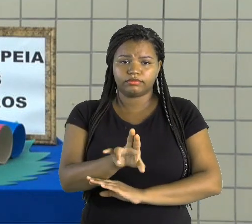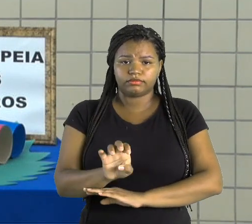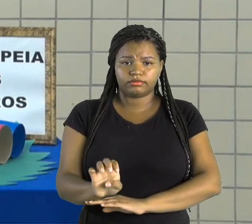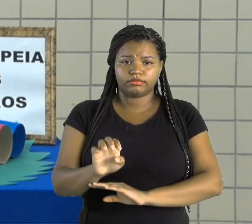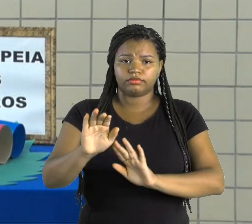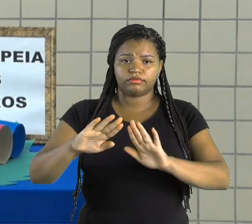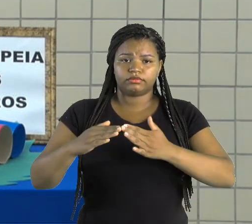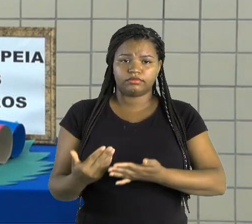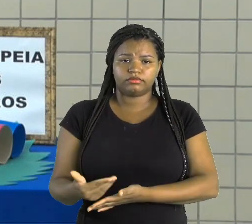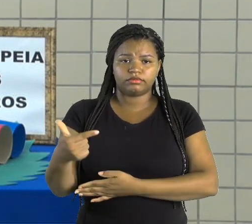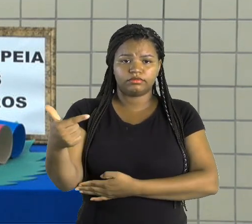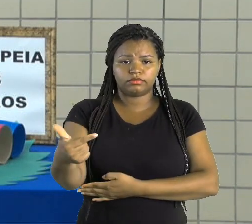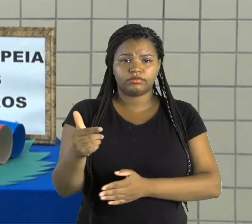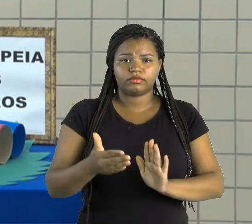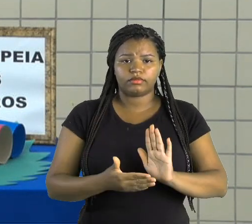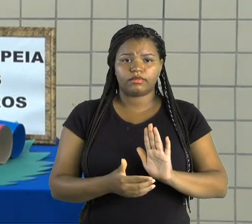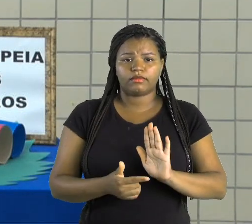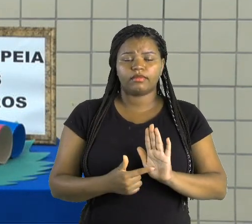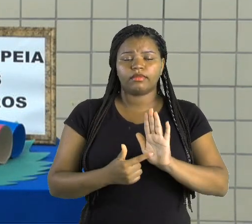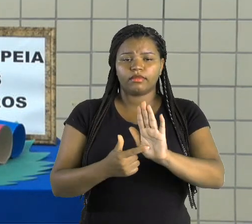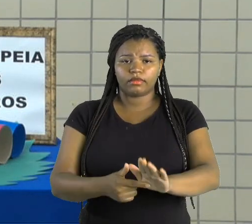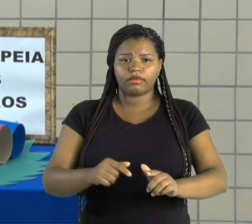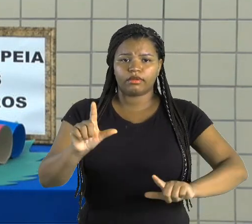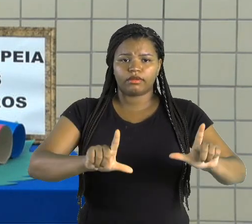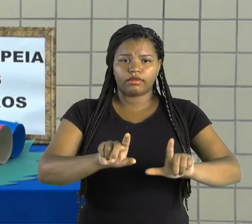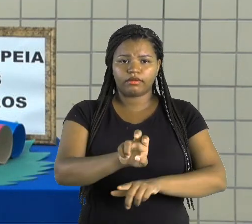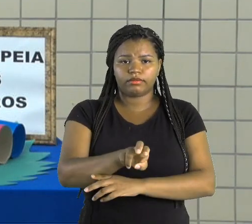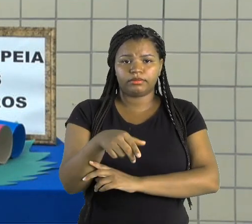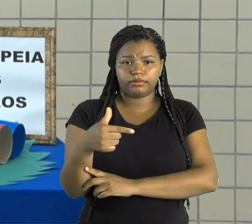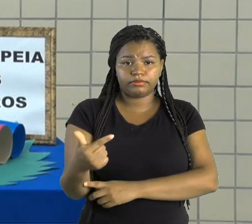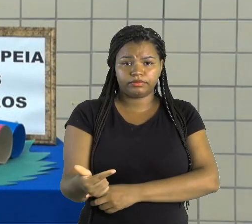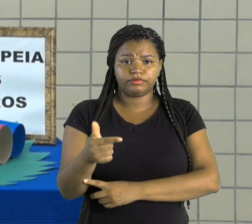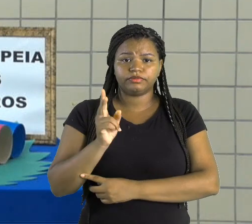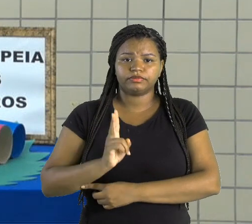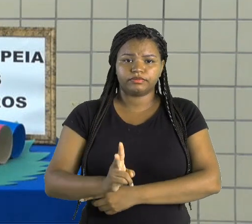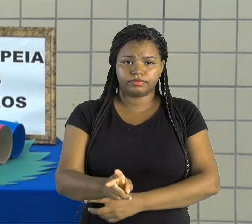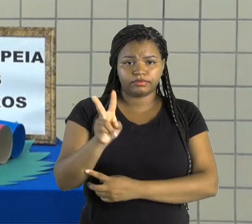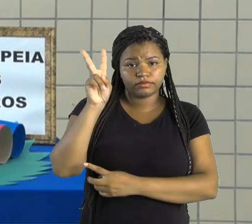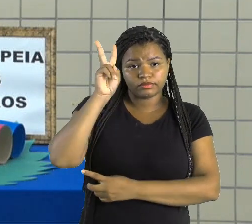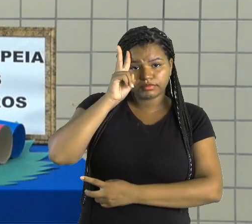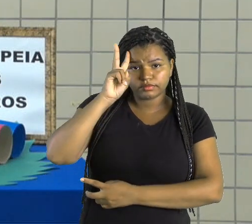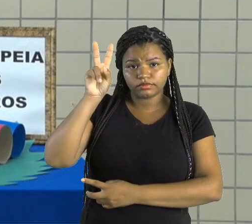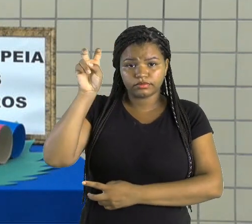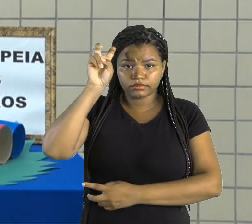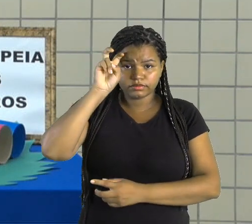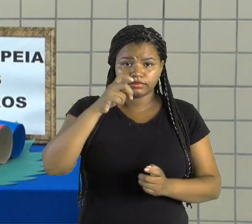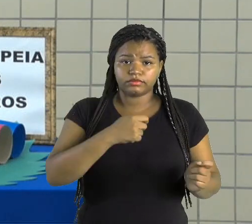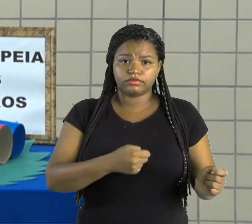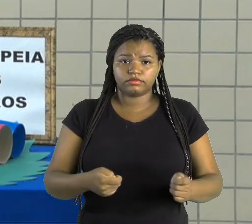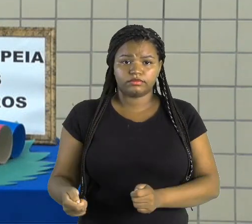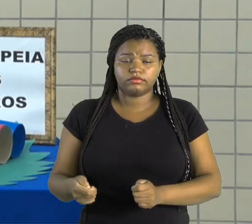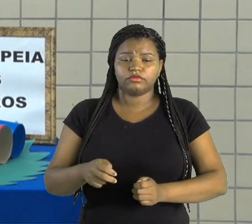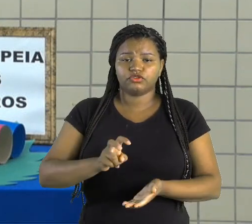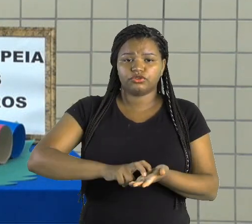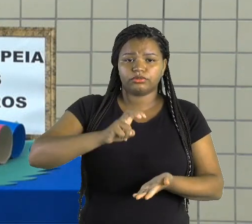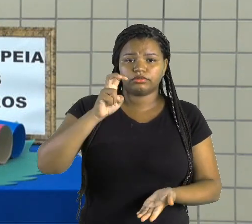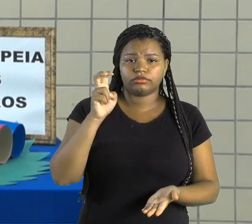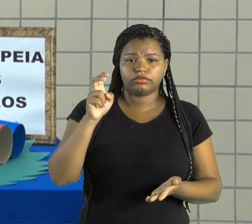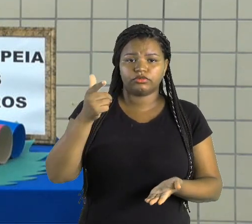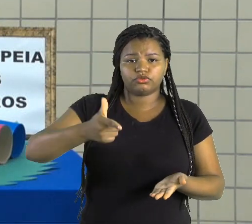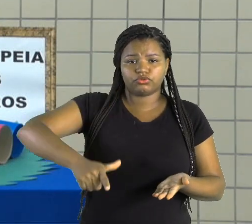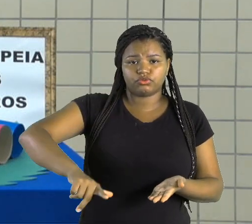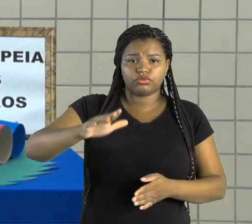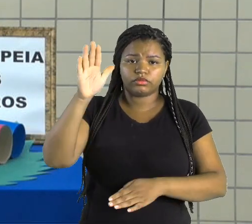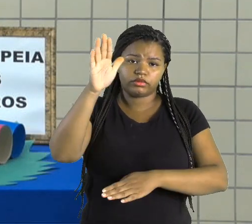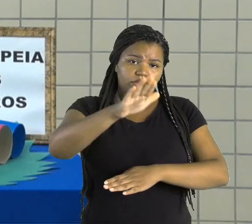2 serão apresentadas aqui no canal 5.2, todas as segundas e quinta-feiras, pela manhã, e